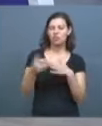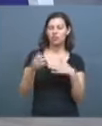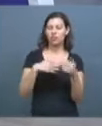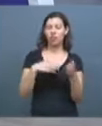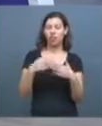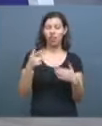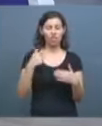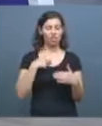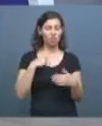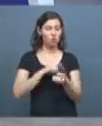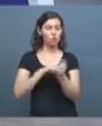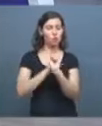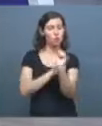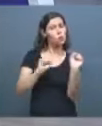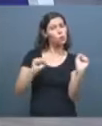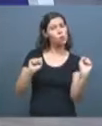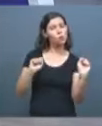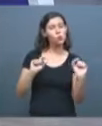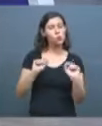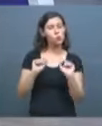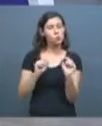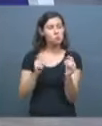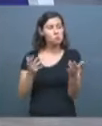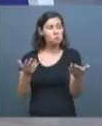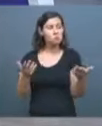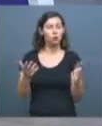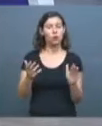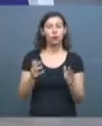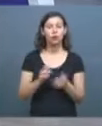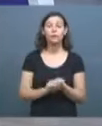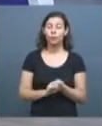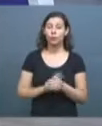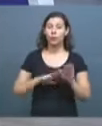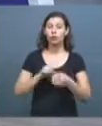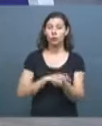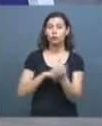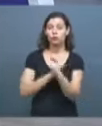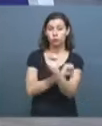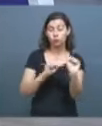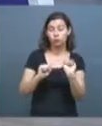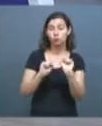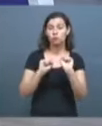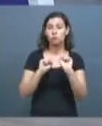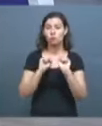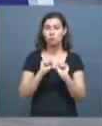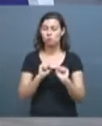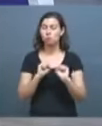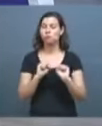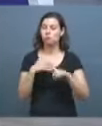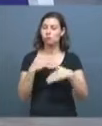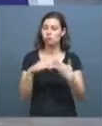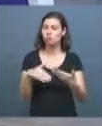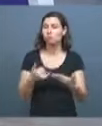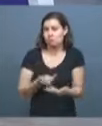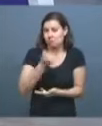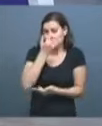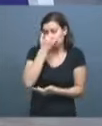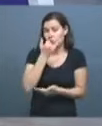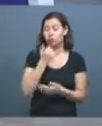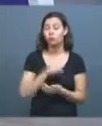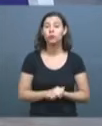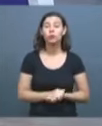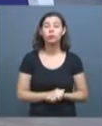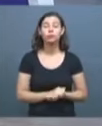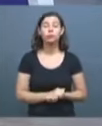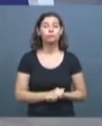por aí, né? E o estresse também, ele pode trazer consequências sérias pro coração, né? Com certeza.